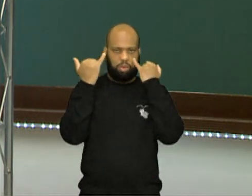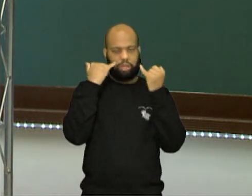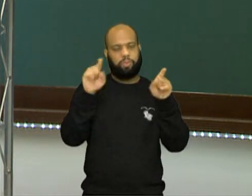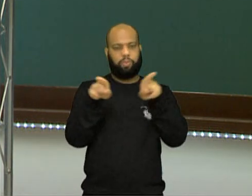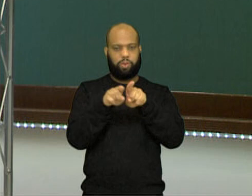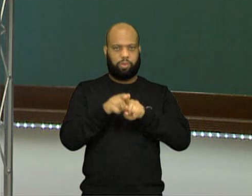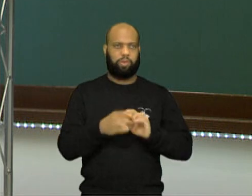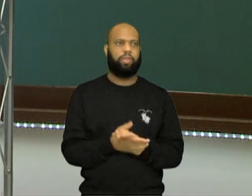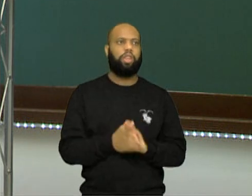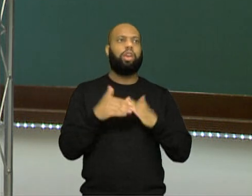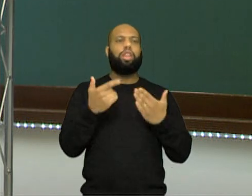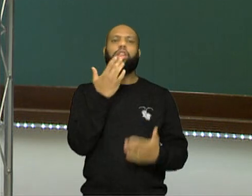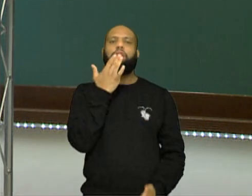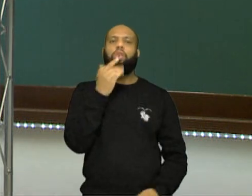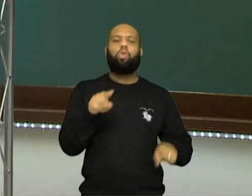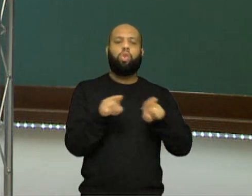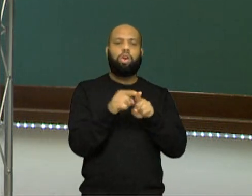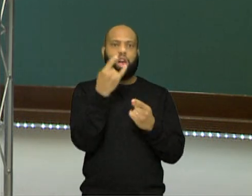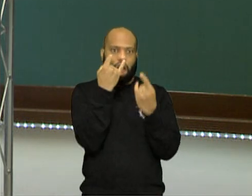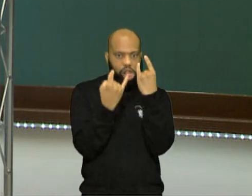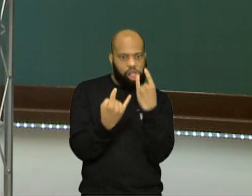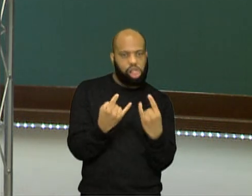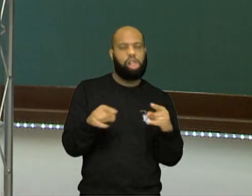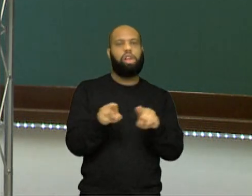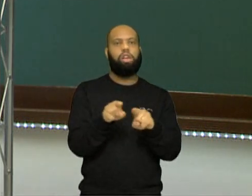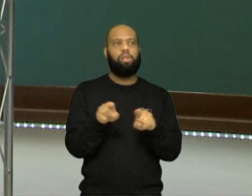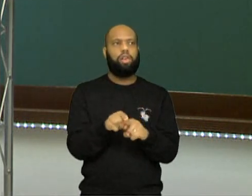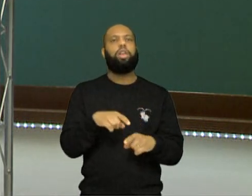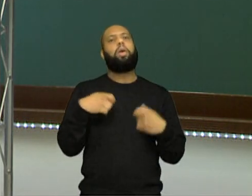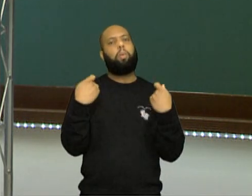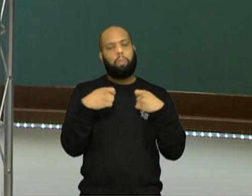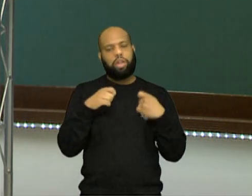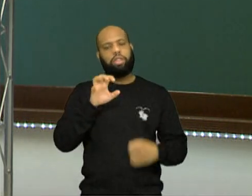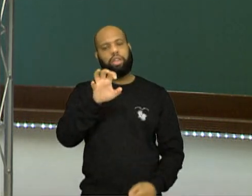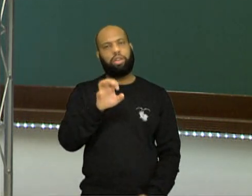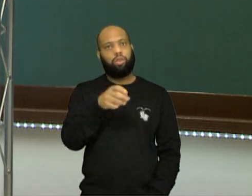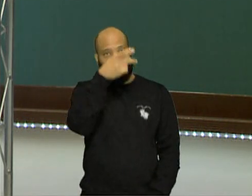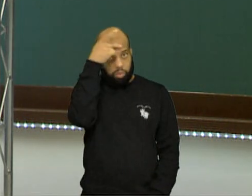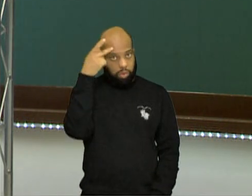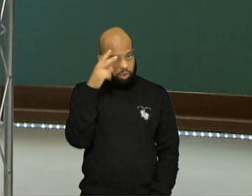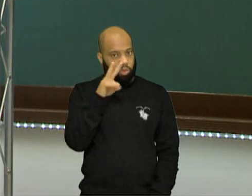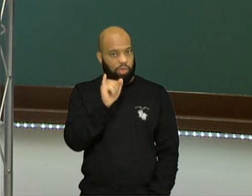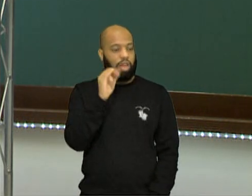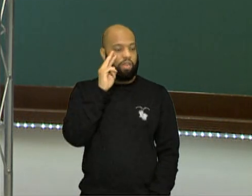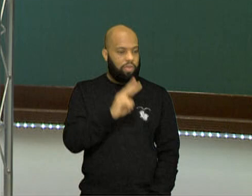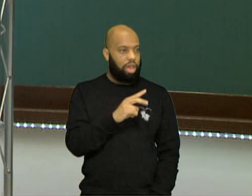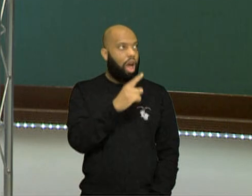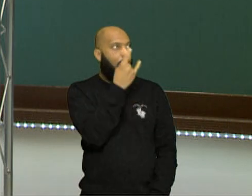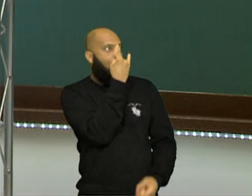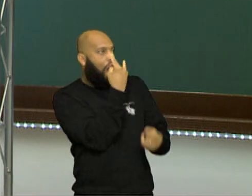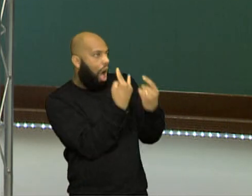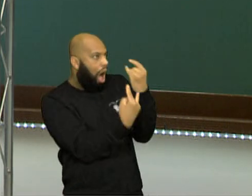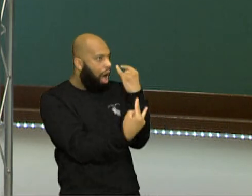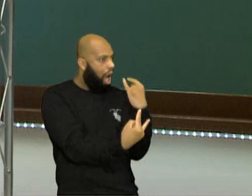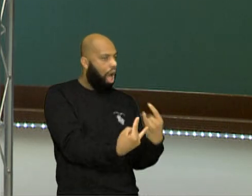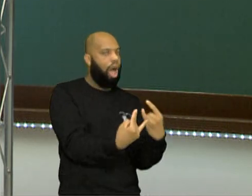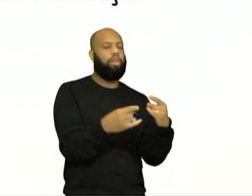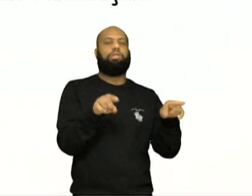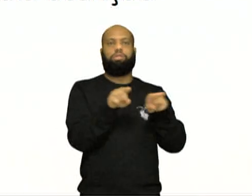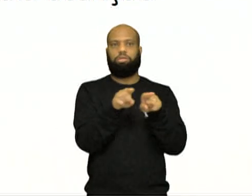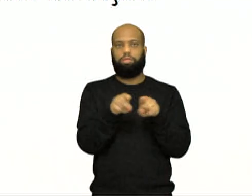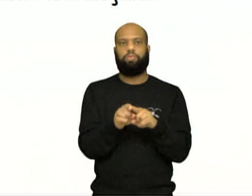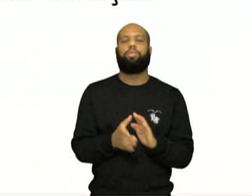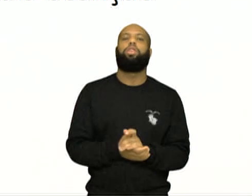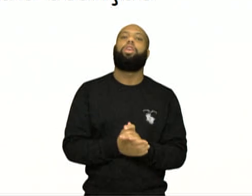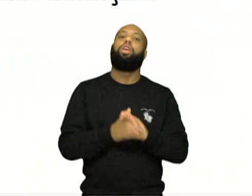secundária. As cores têm que ser chamativas, né? Então é chamar a atenção do outro sobre aquela campanha, sobre aquele cartaz. Então